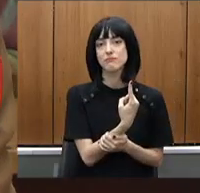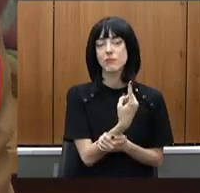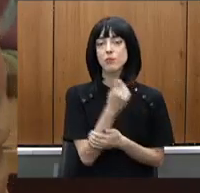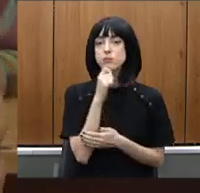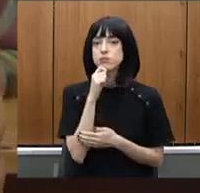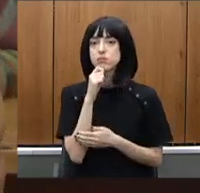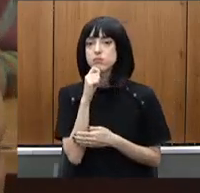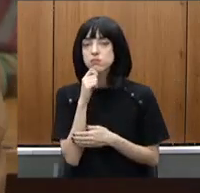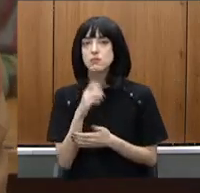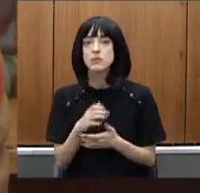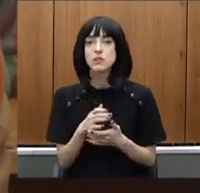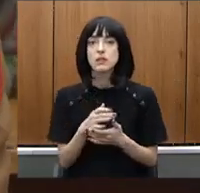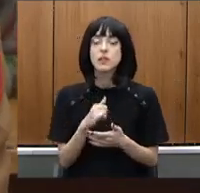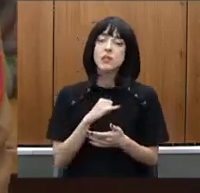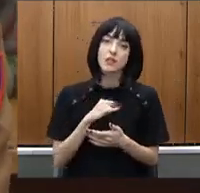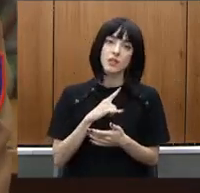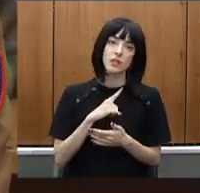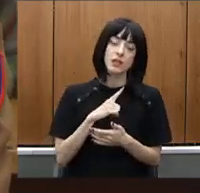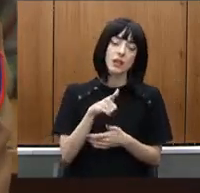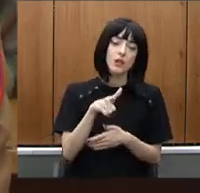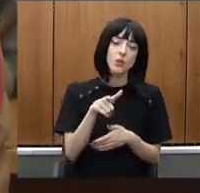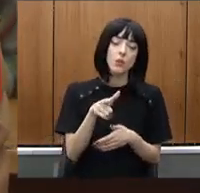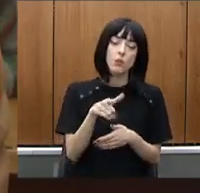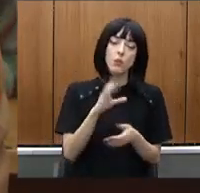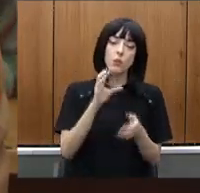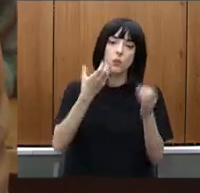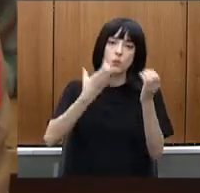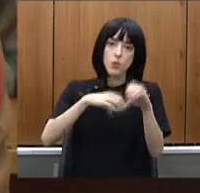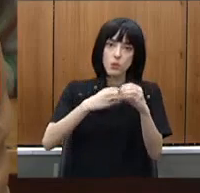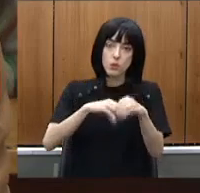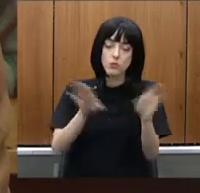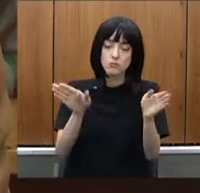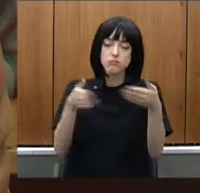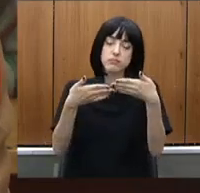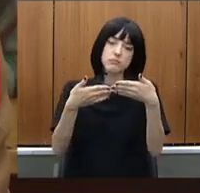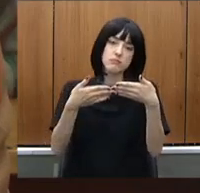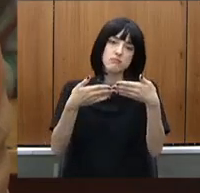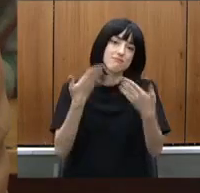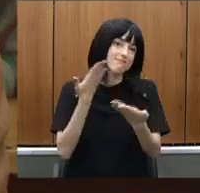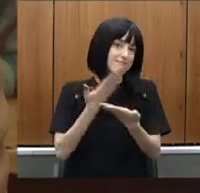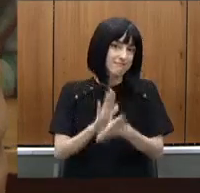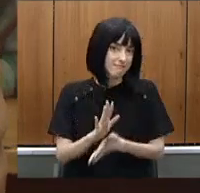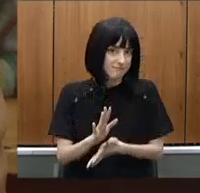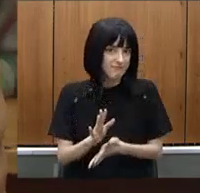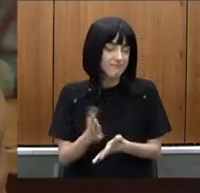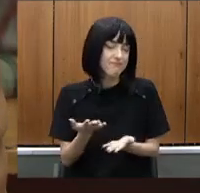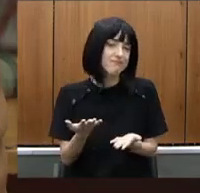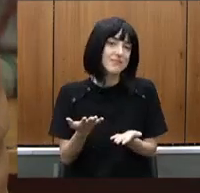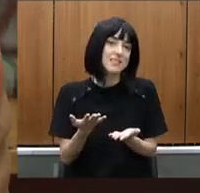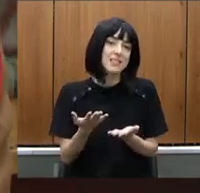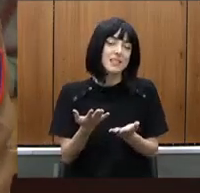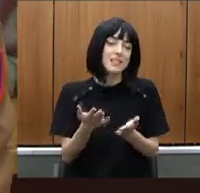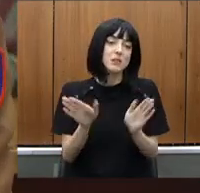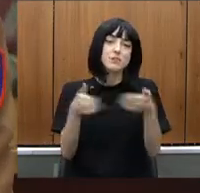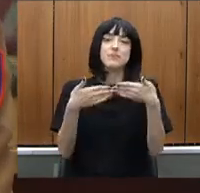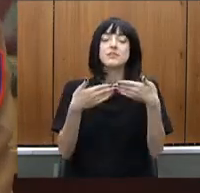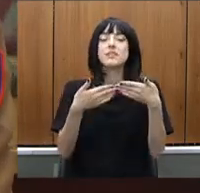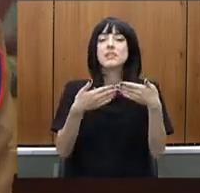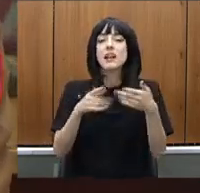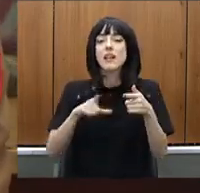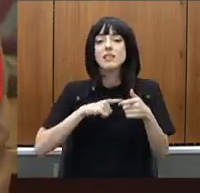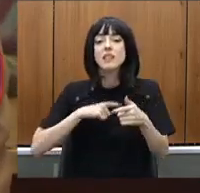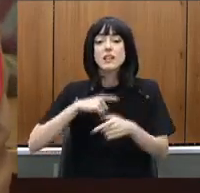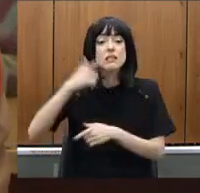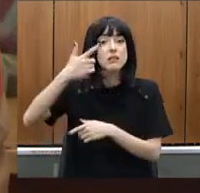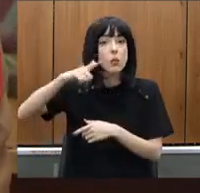estar aberto logo após o encerramento desse concurso né Não sei se vai ter prorrogação isso não cabe a mim a gente fez